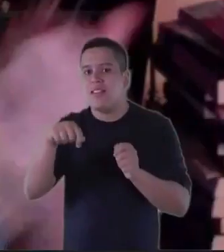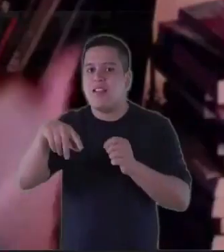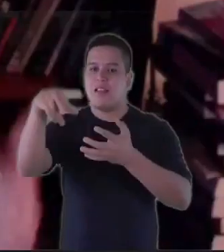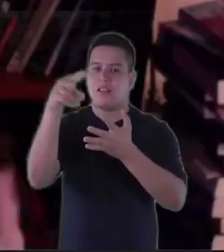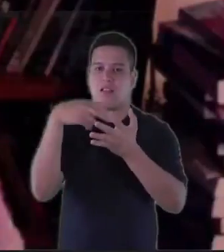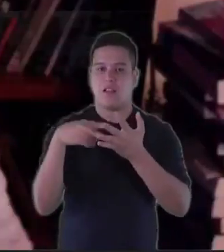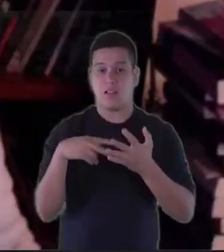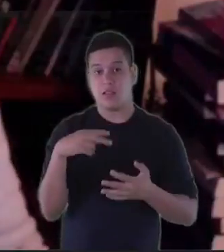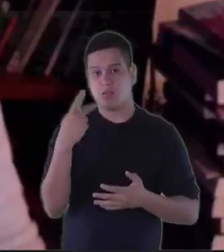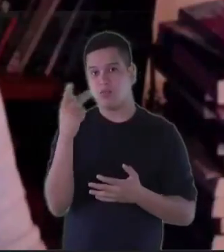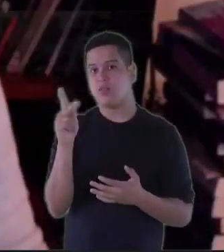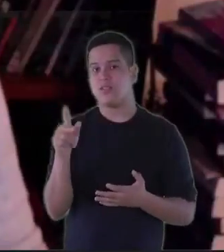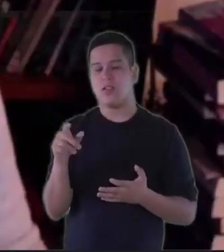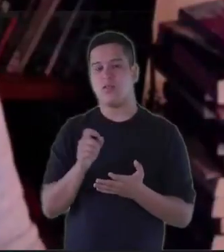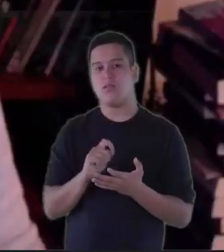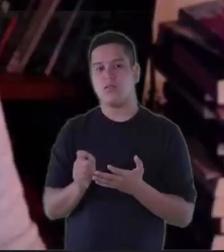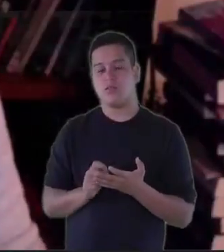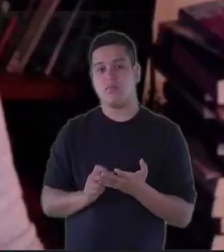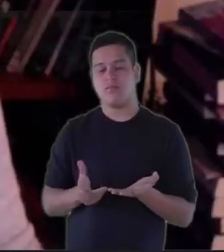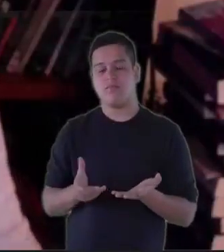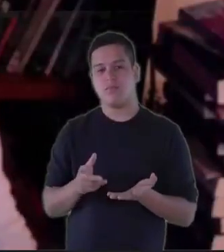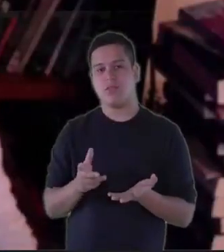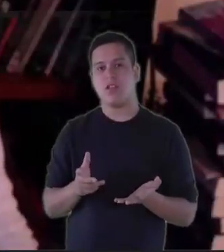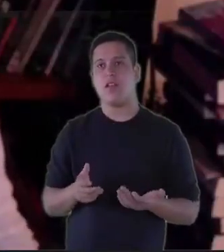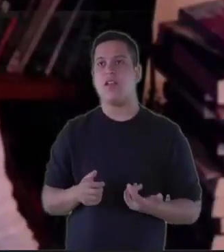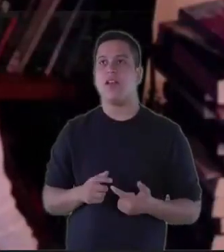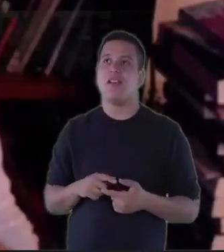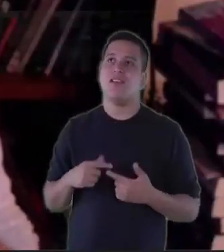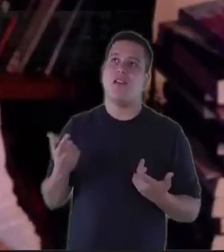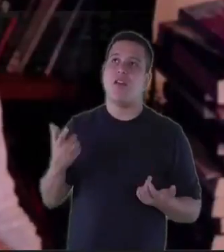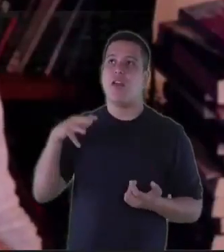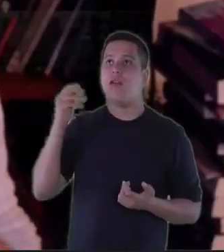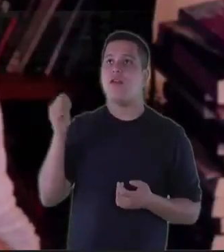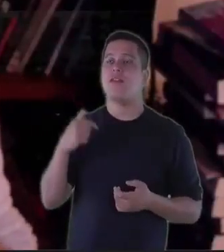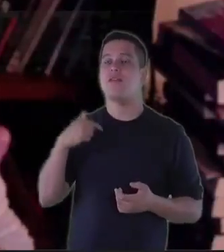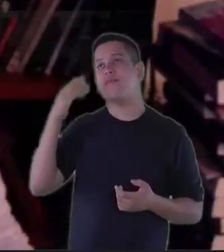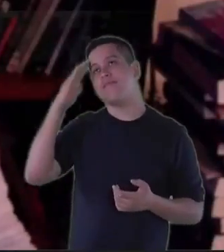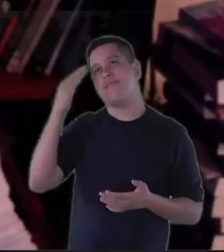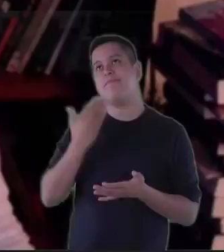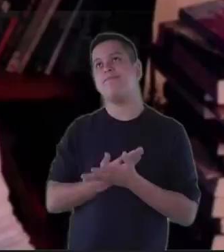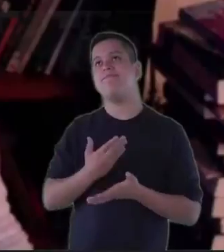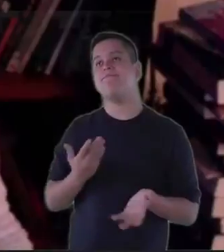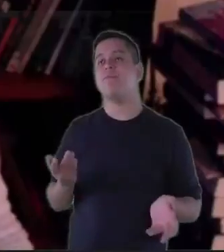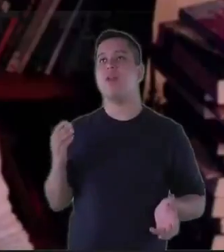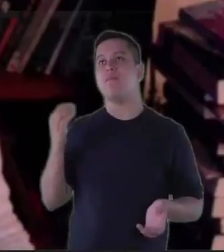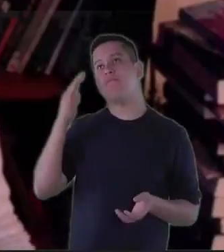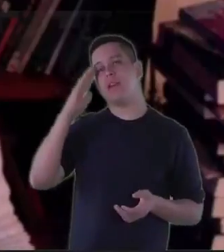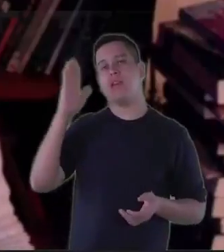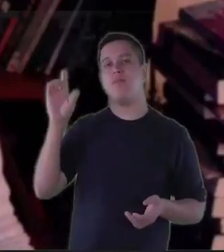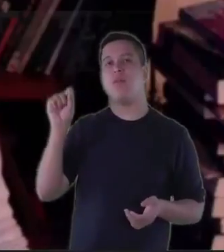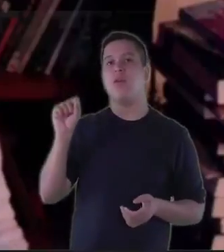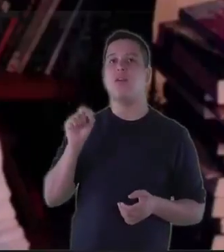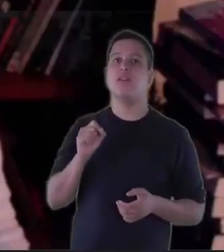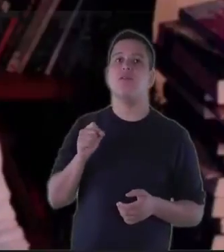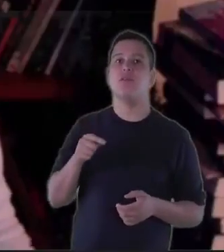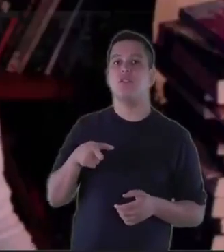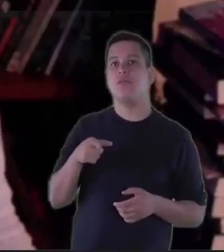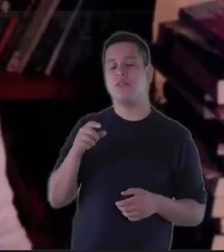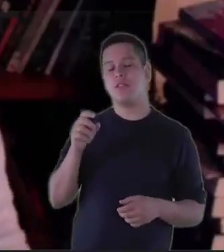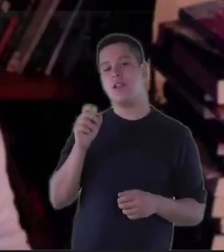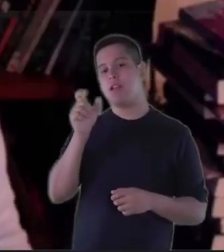ele volte para você com essa leitura crítica. Eu acredito muito no trabalho do editor, nos leitores